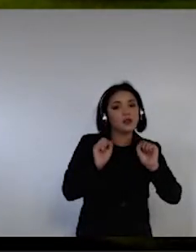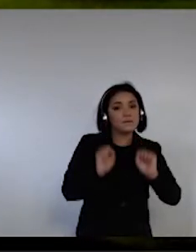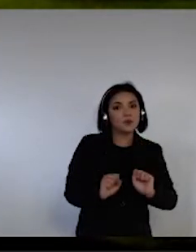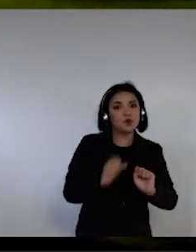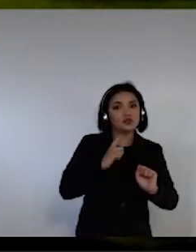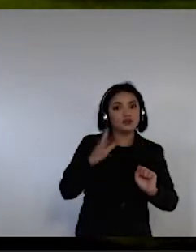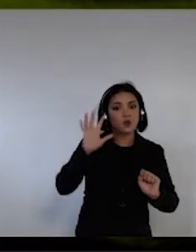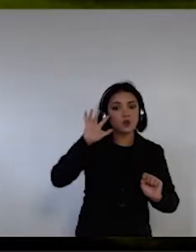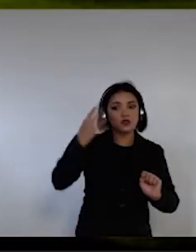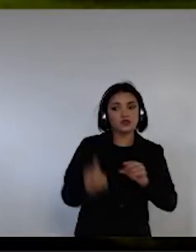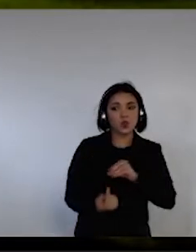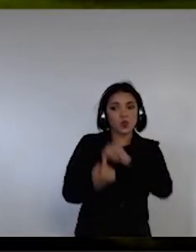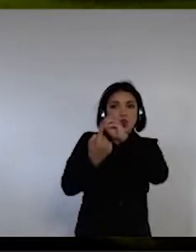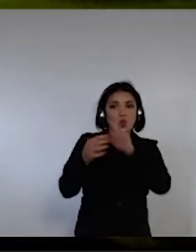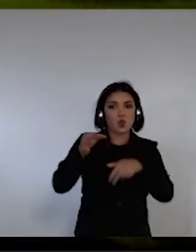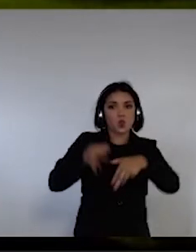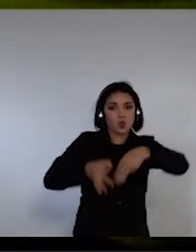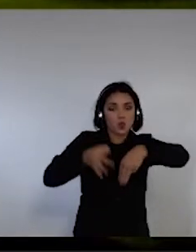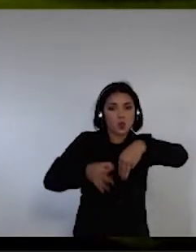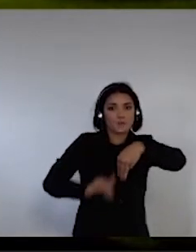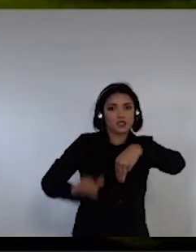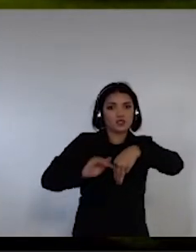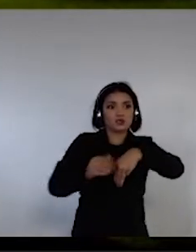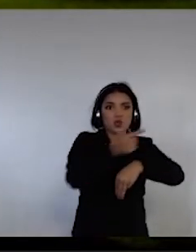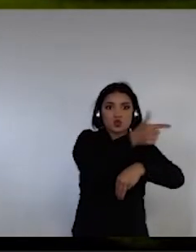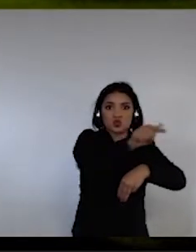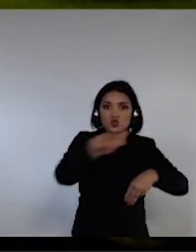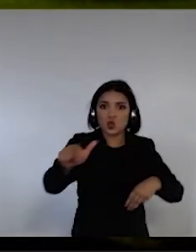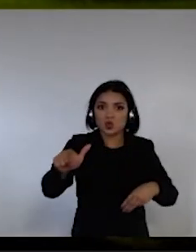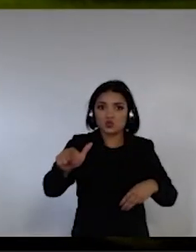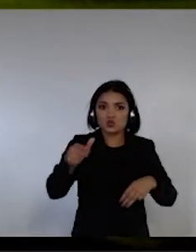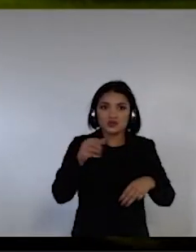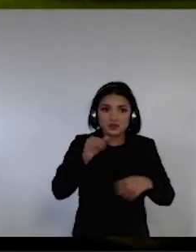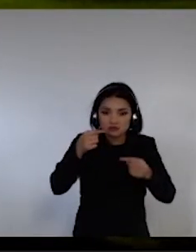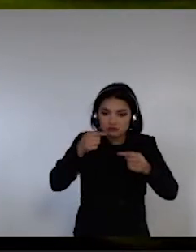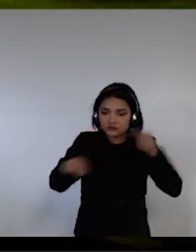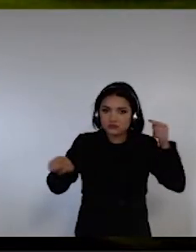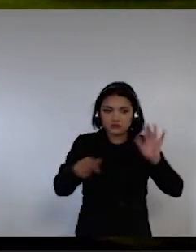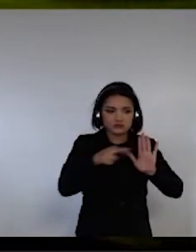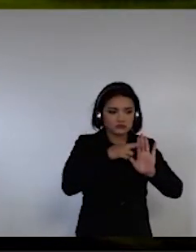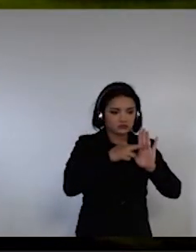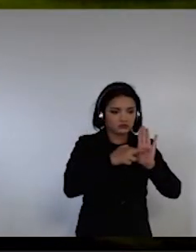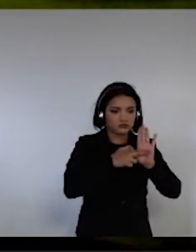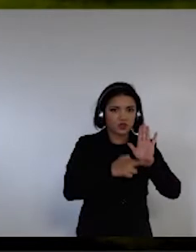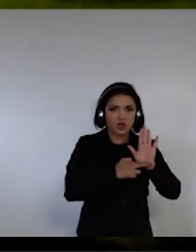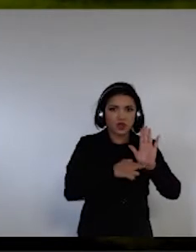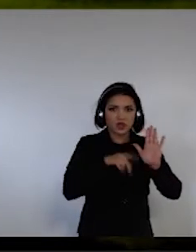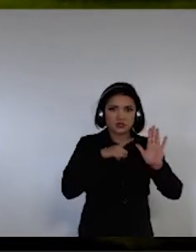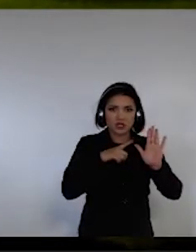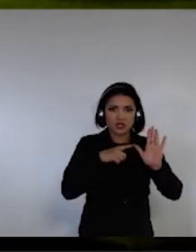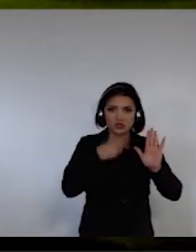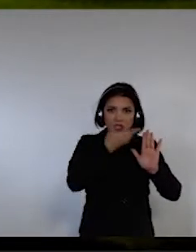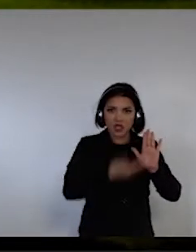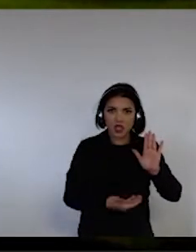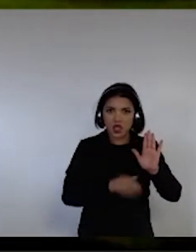ser balizado por dois princípios inarredáveis: transparência e colegialidade.